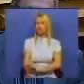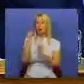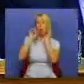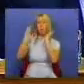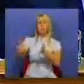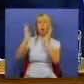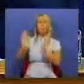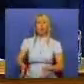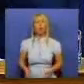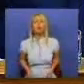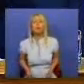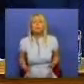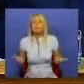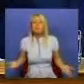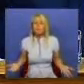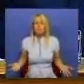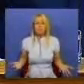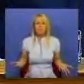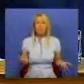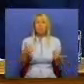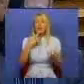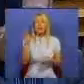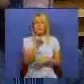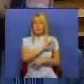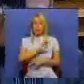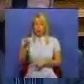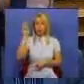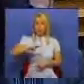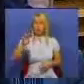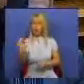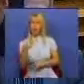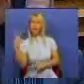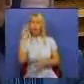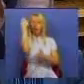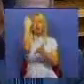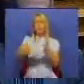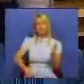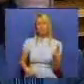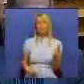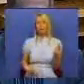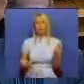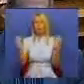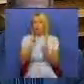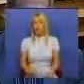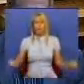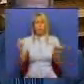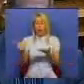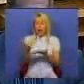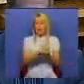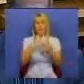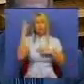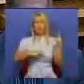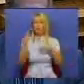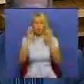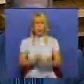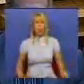Recapitulemos. Pode concluir, Sr. Presidente. 600 milhões de euros de imposto que não estão nas receitas fiscais,